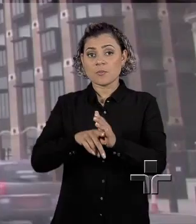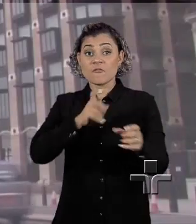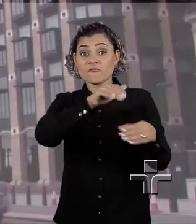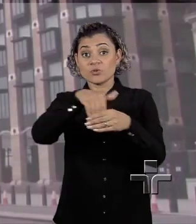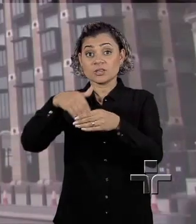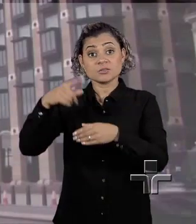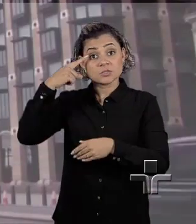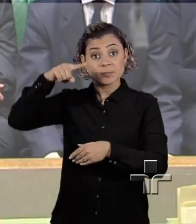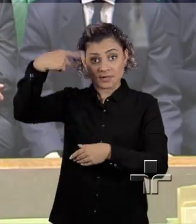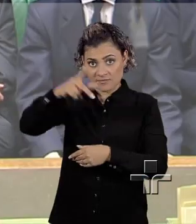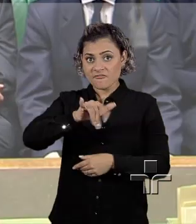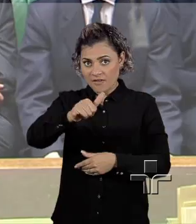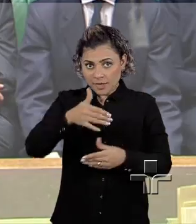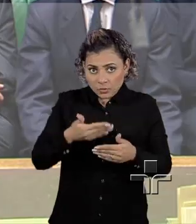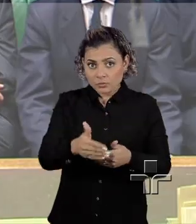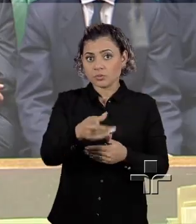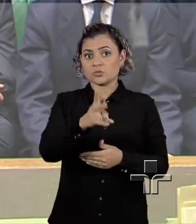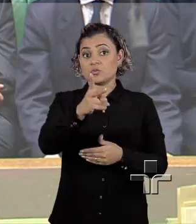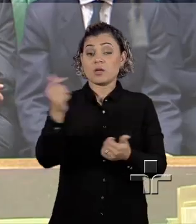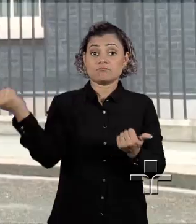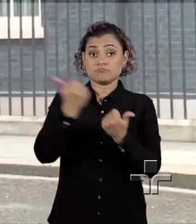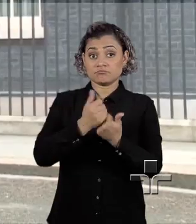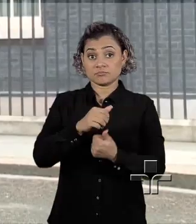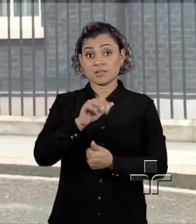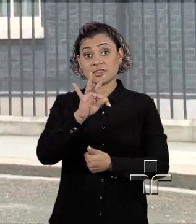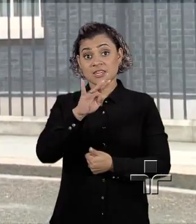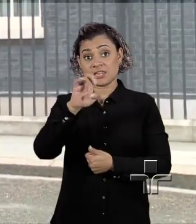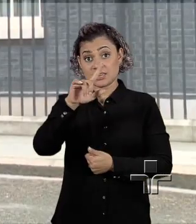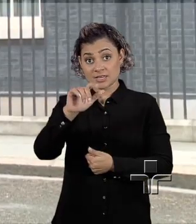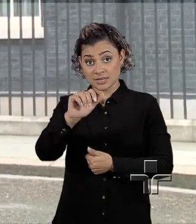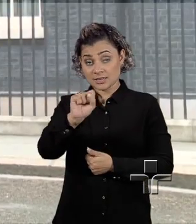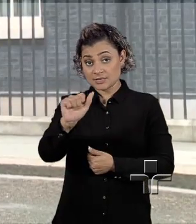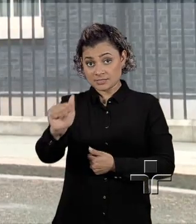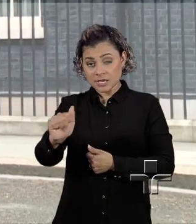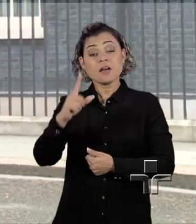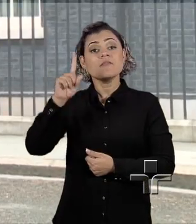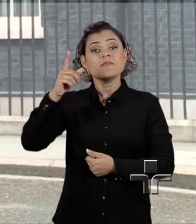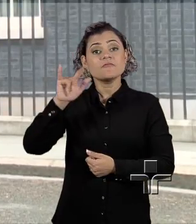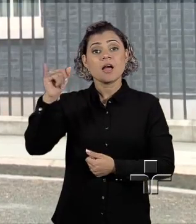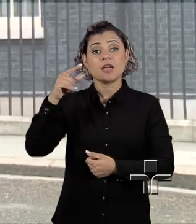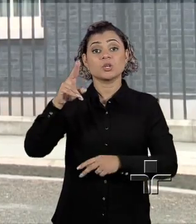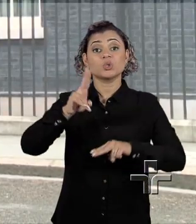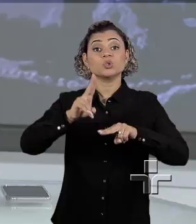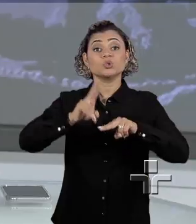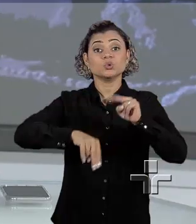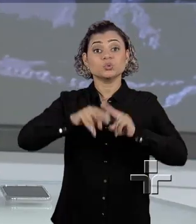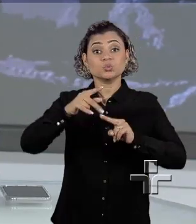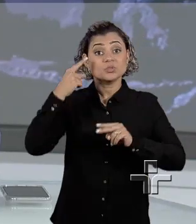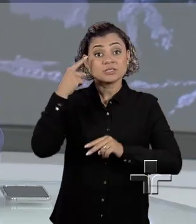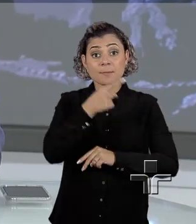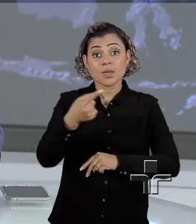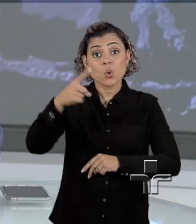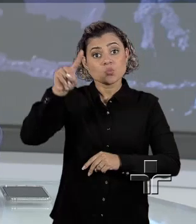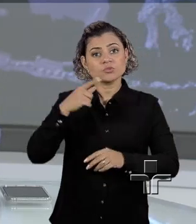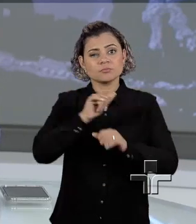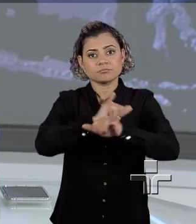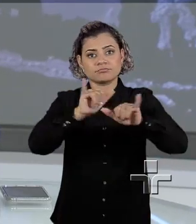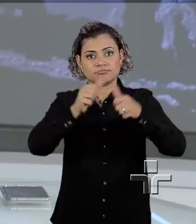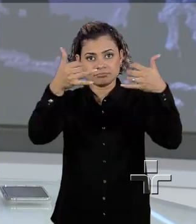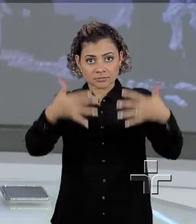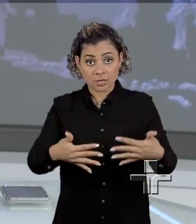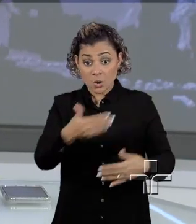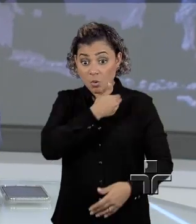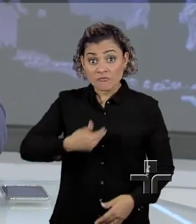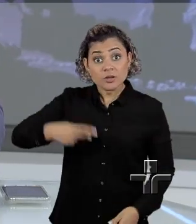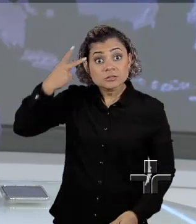votações na semana que vem e o sucessor de May deve ser anunciado na última semana de junho. Veja instantes, o governo de São